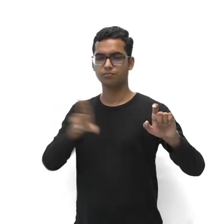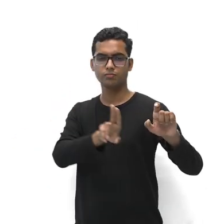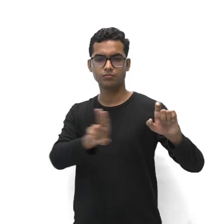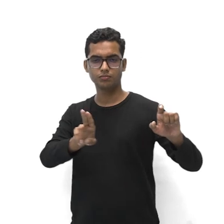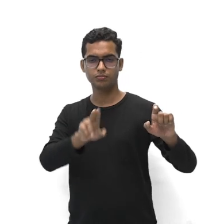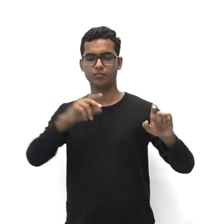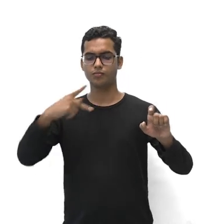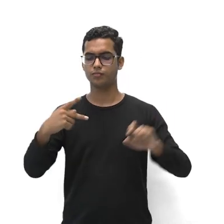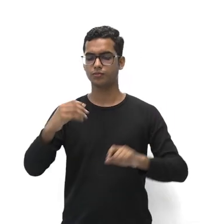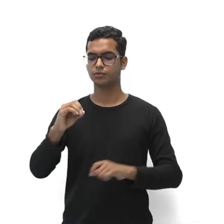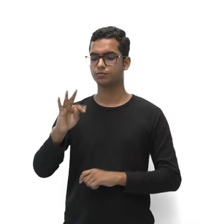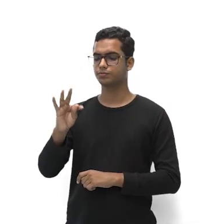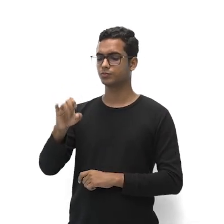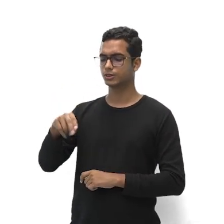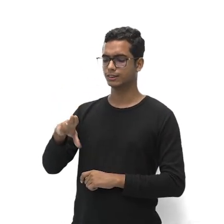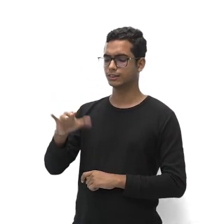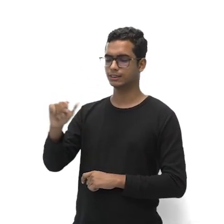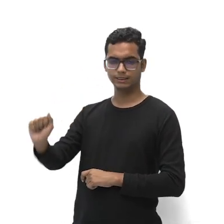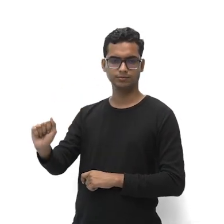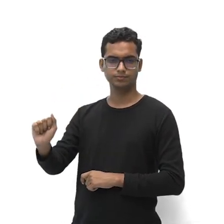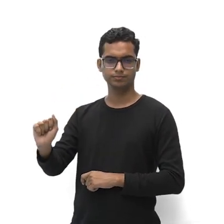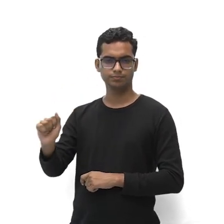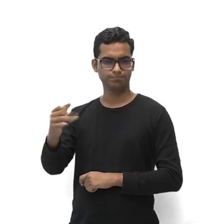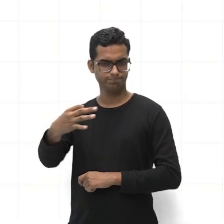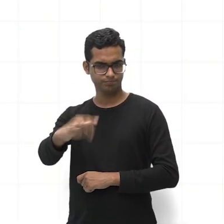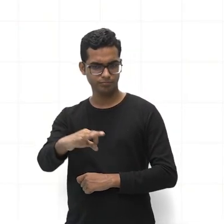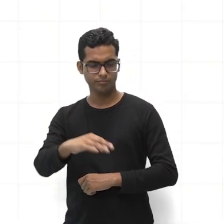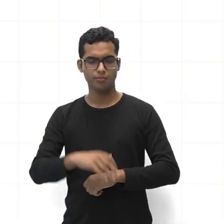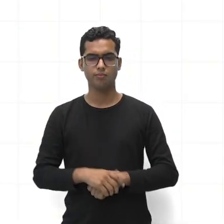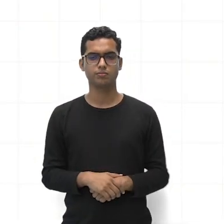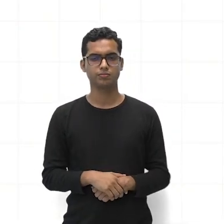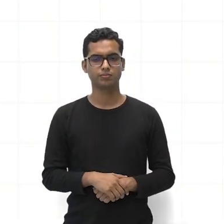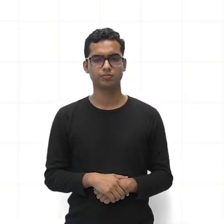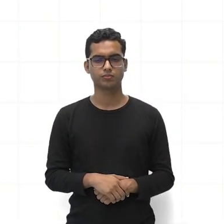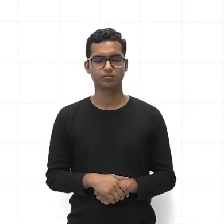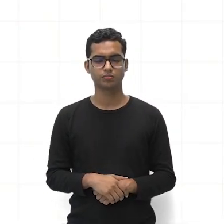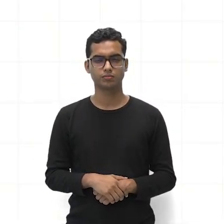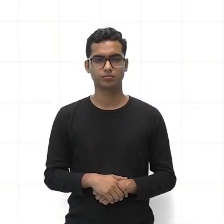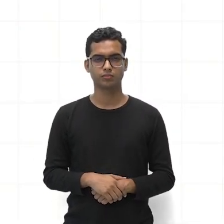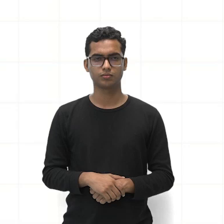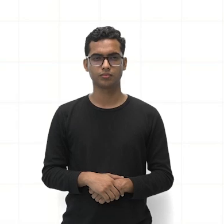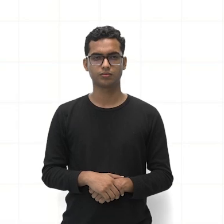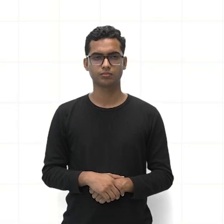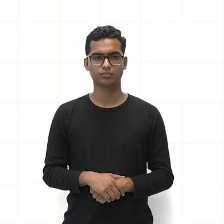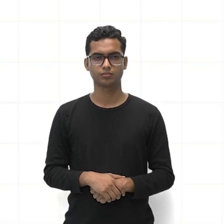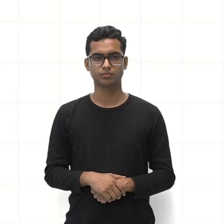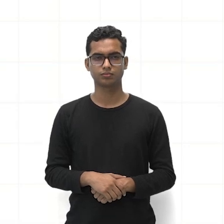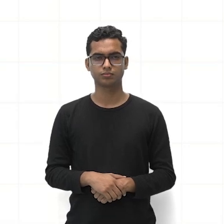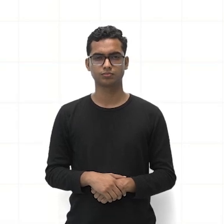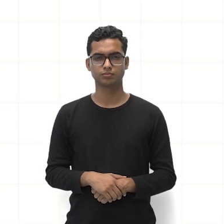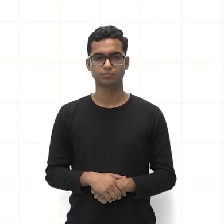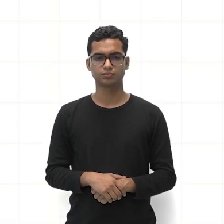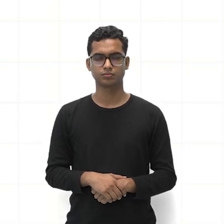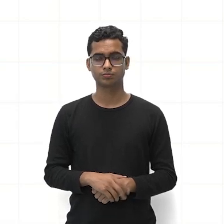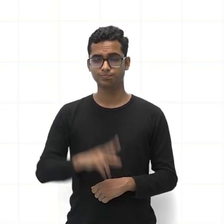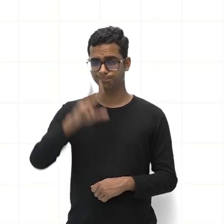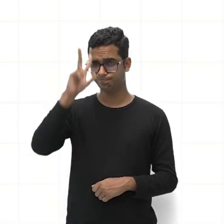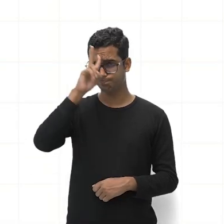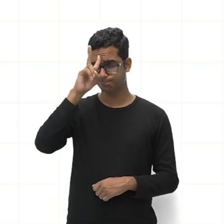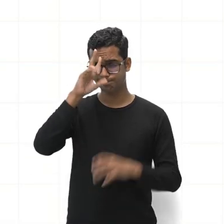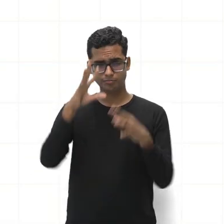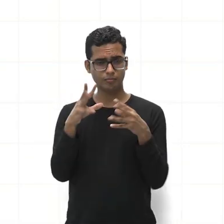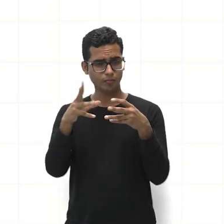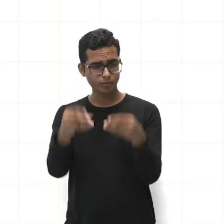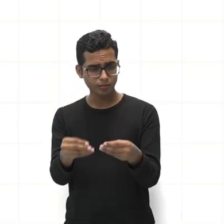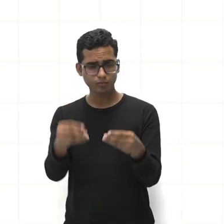de potência. Beleza? Lembrando que todas as propriedades